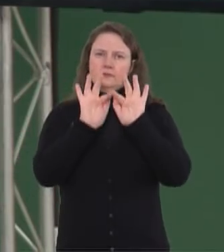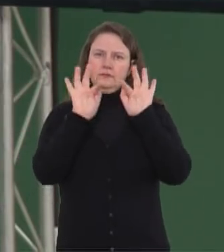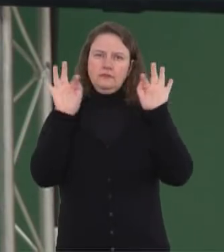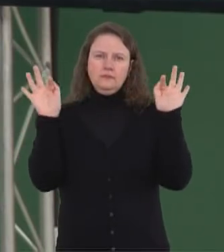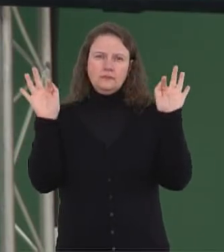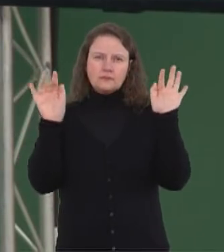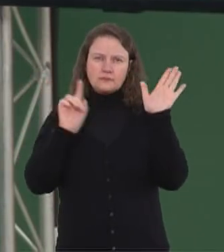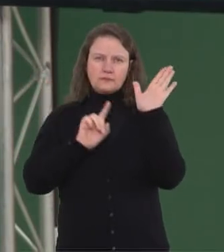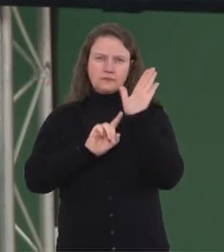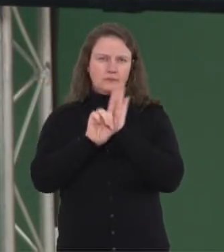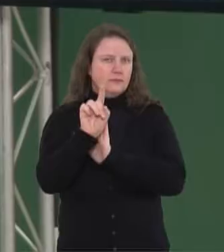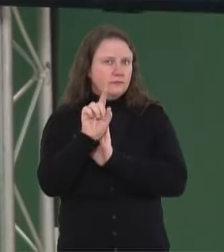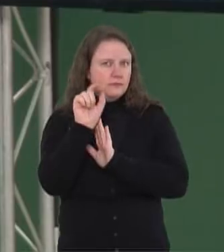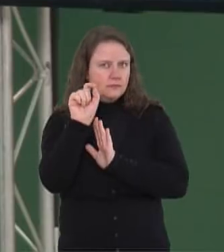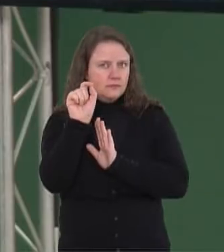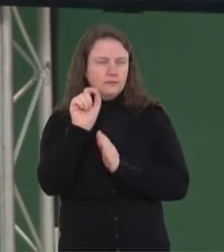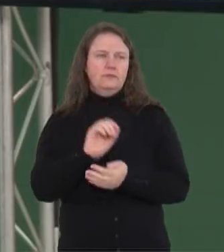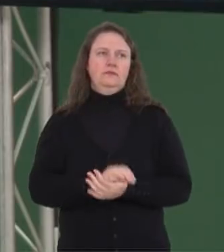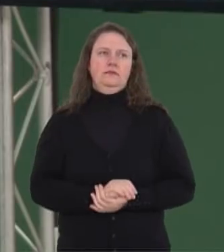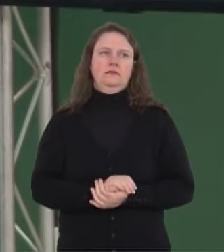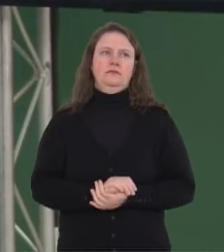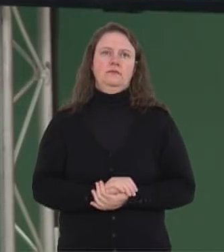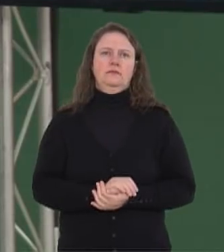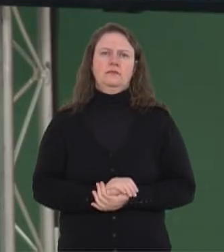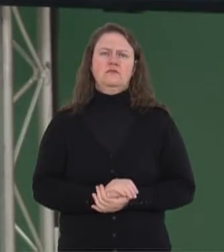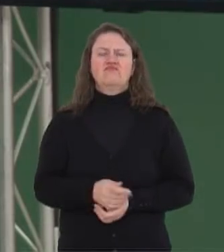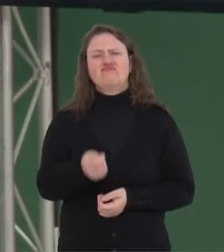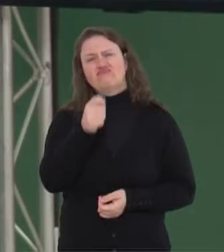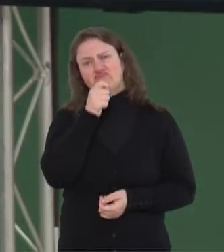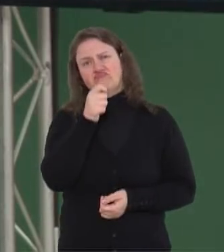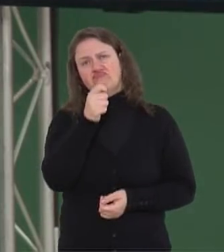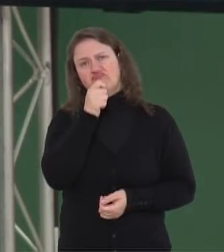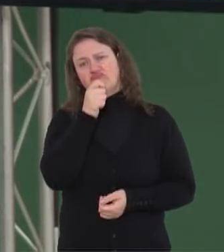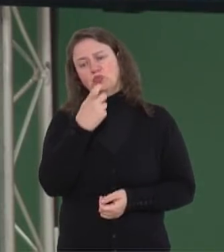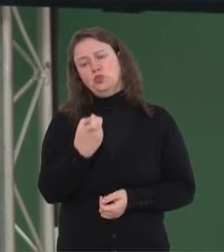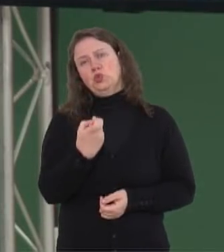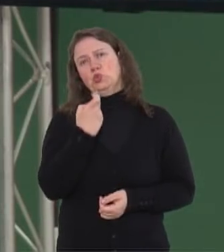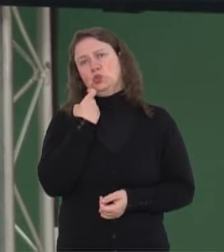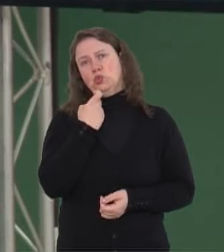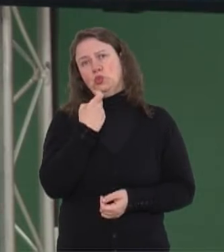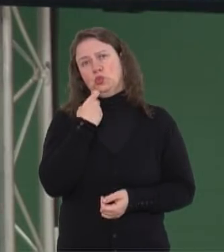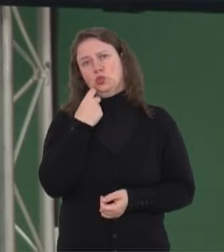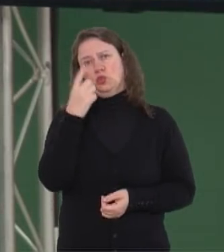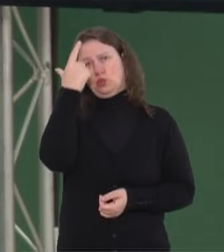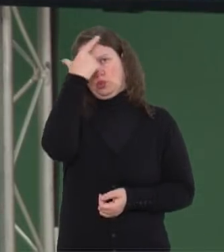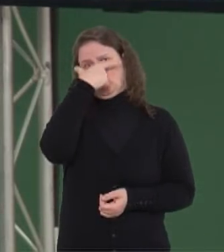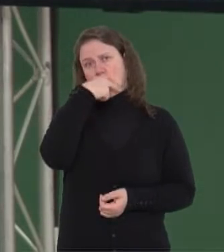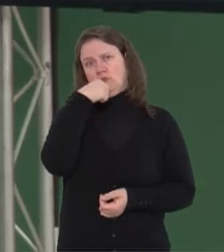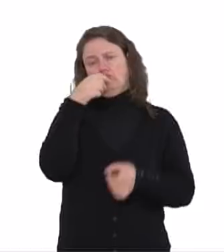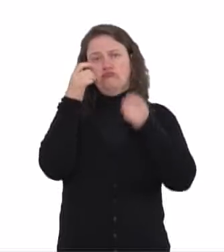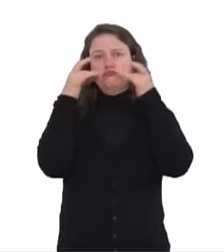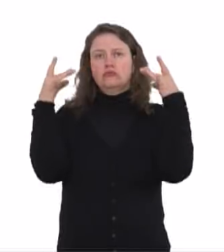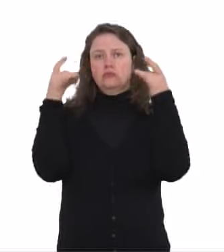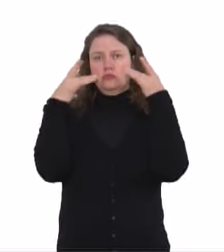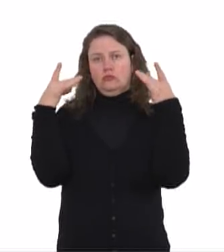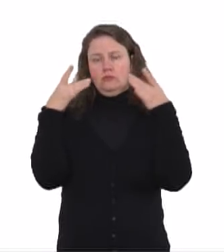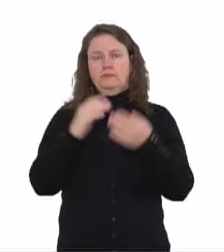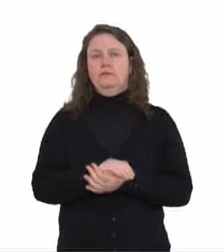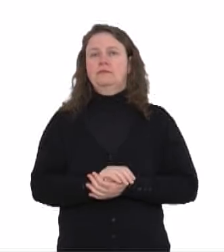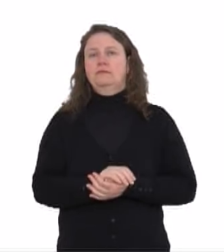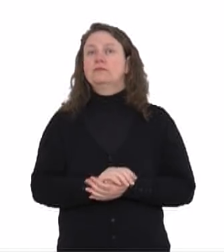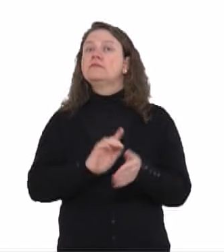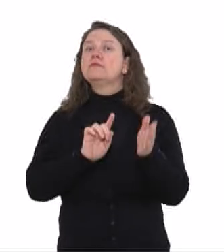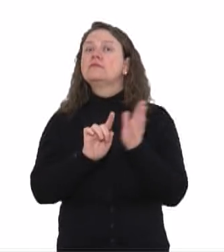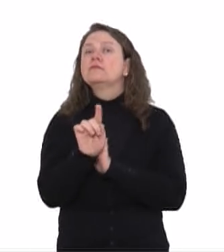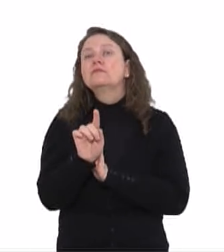it Friday yet? Ainda é sexta-feira? Olha lá a carinha do Garfield, né? Aí eu pergunto para